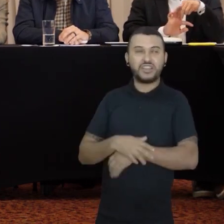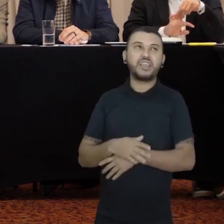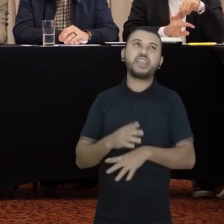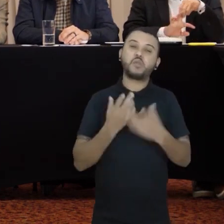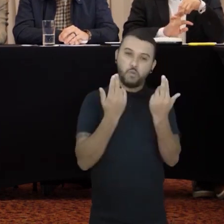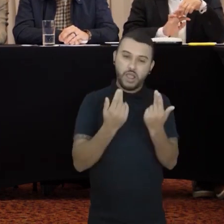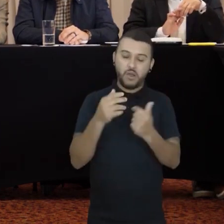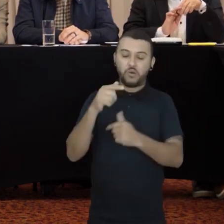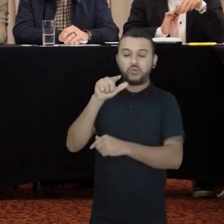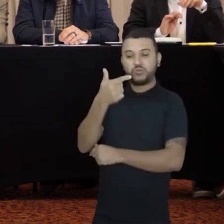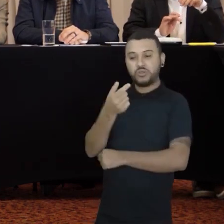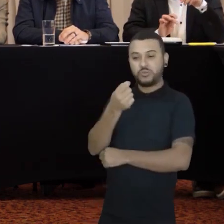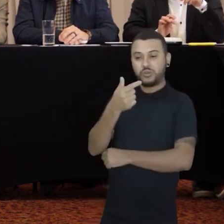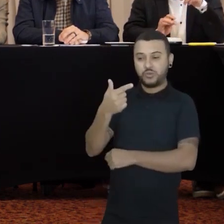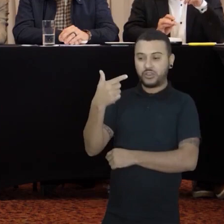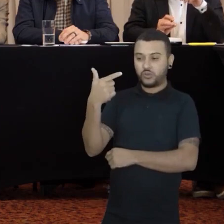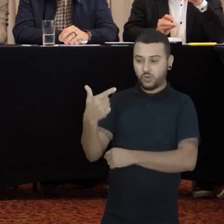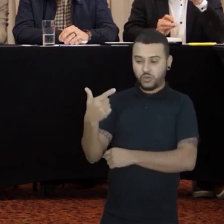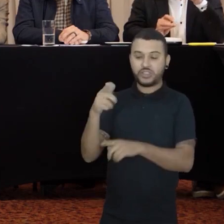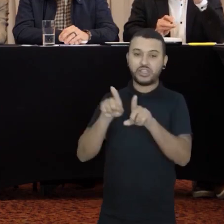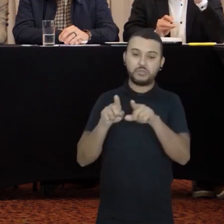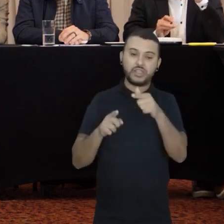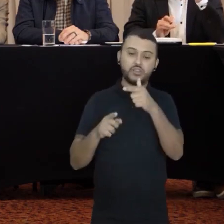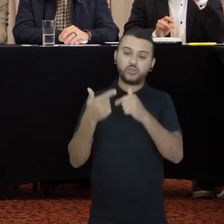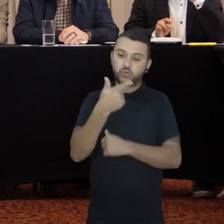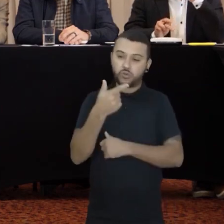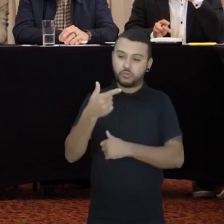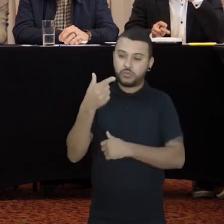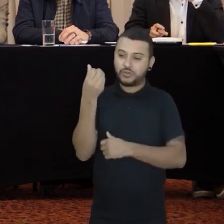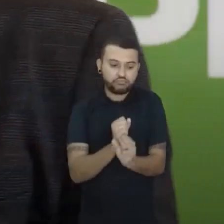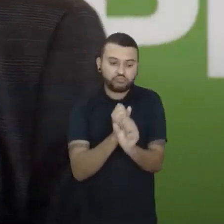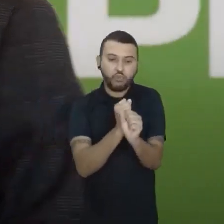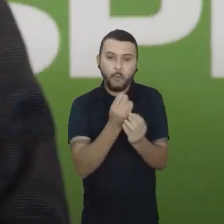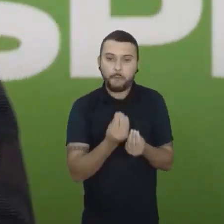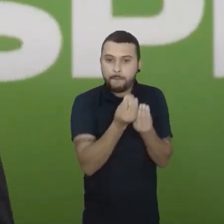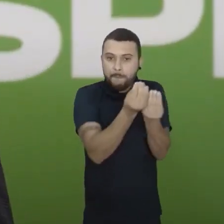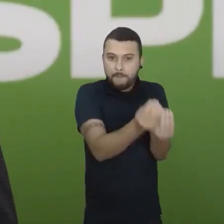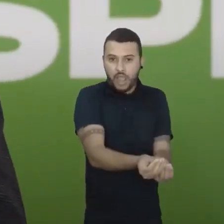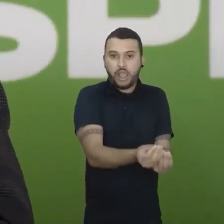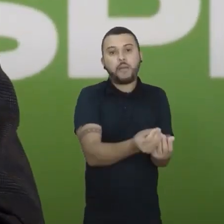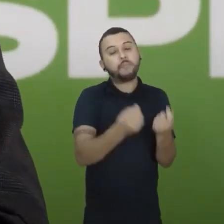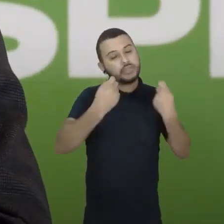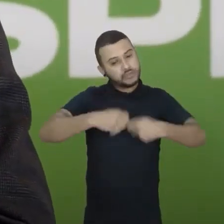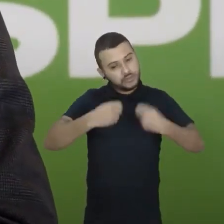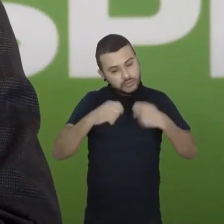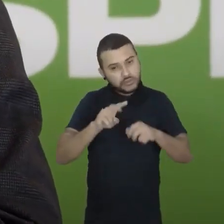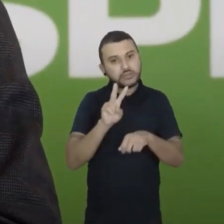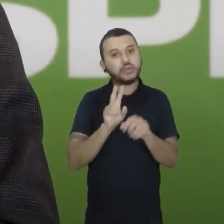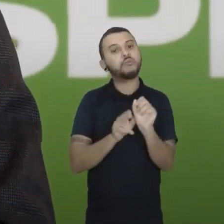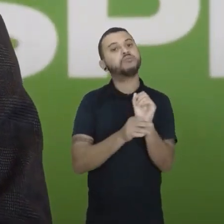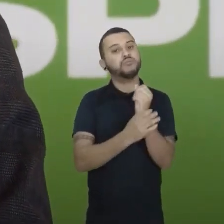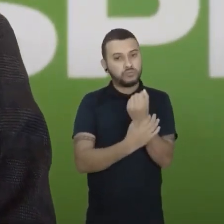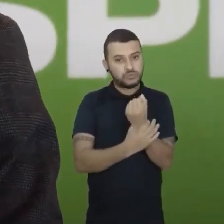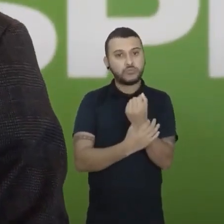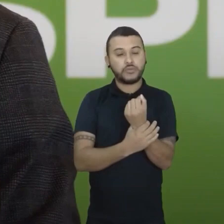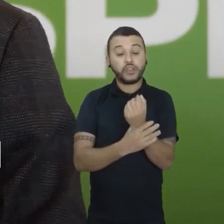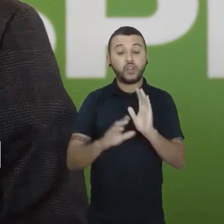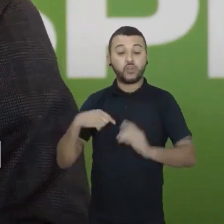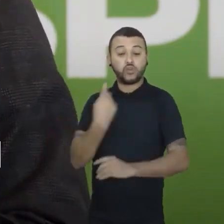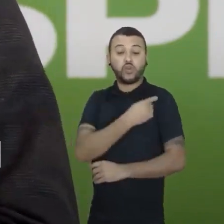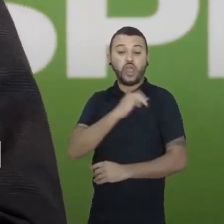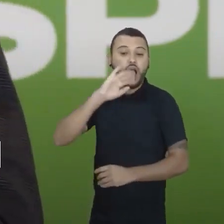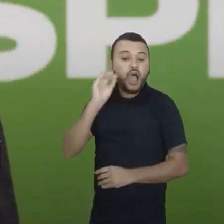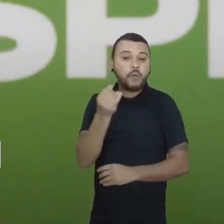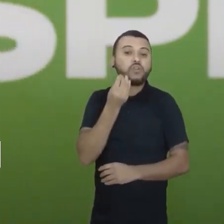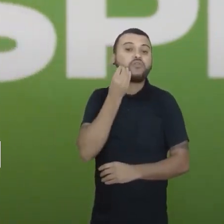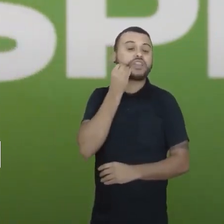assim em 2006, foi assim em 2010, foi assim em 2014. A gente, na verdade, vai aproveitar o segundo turno para